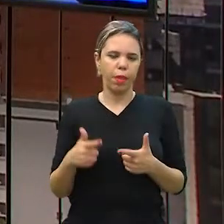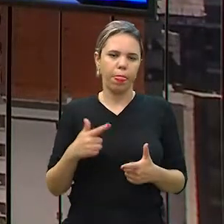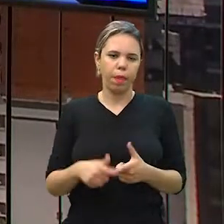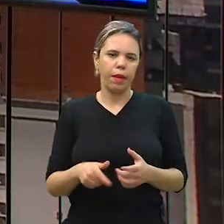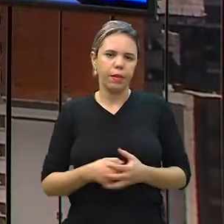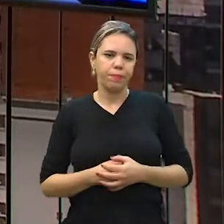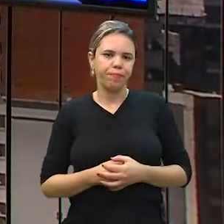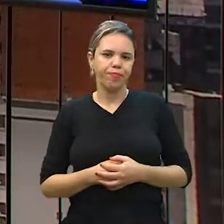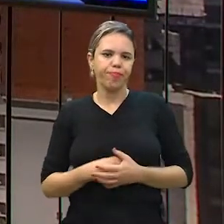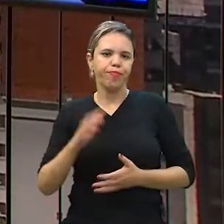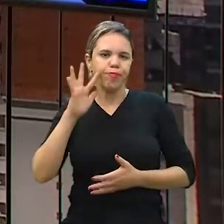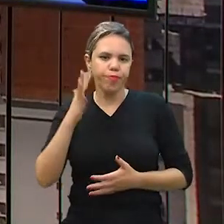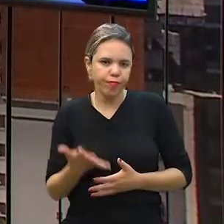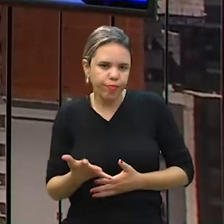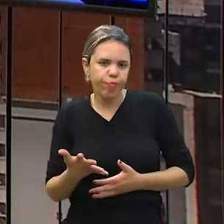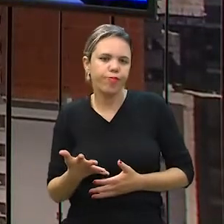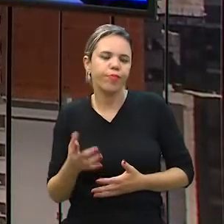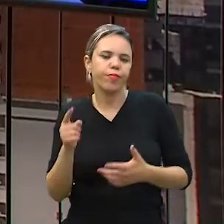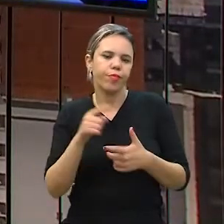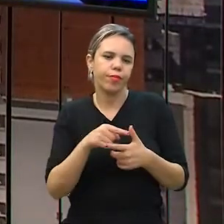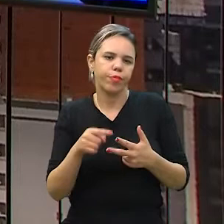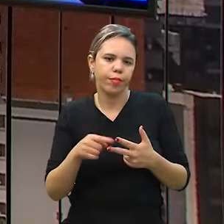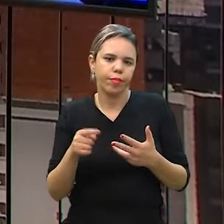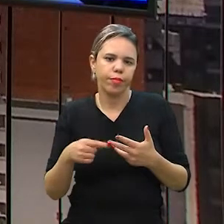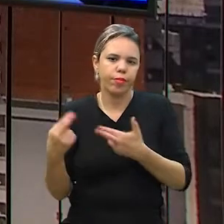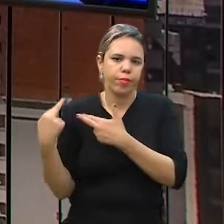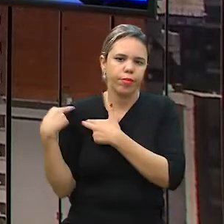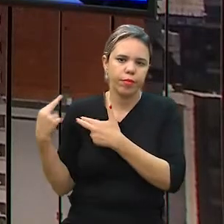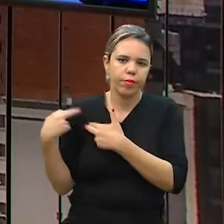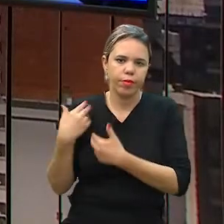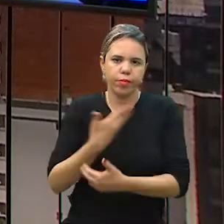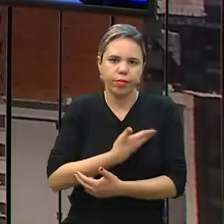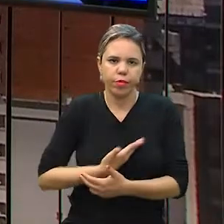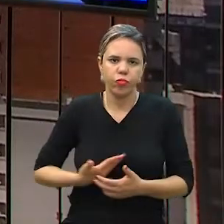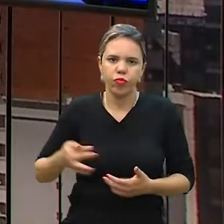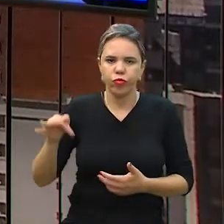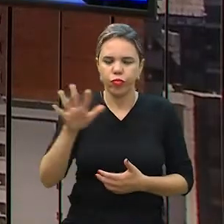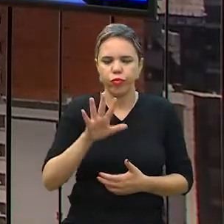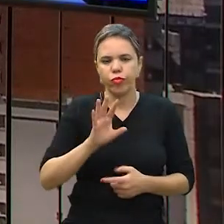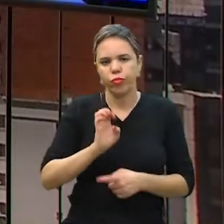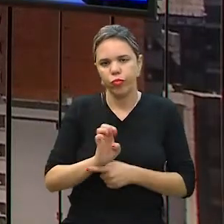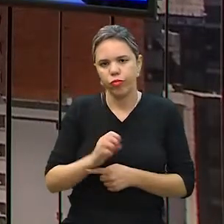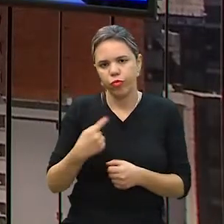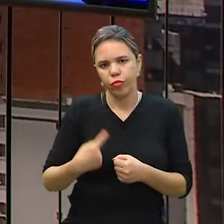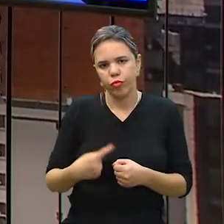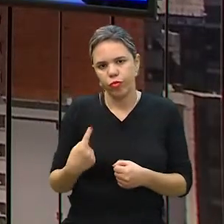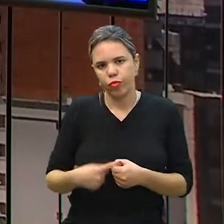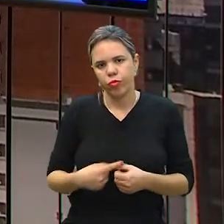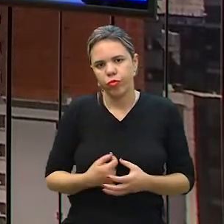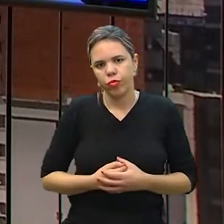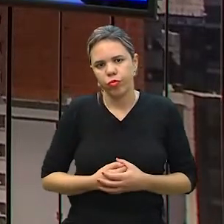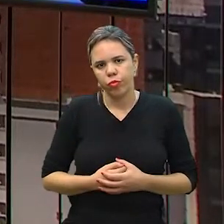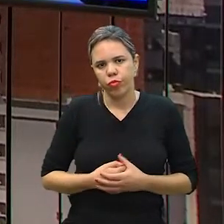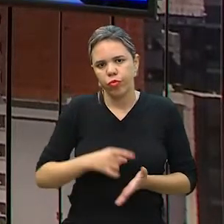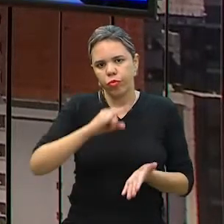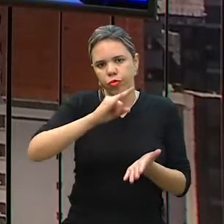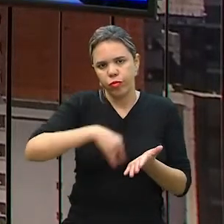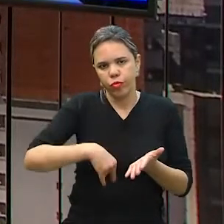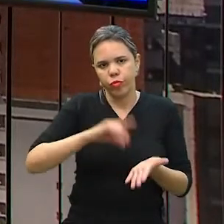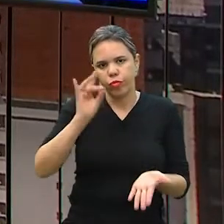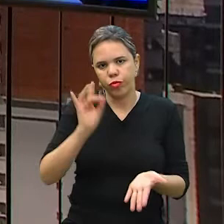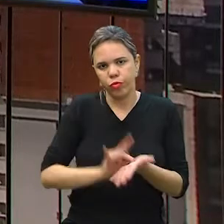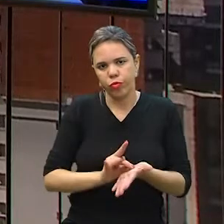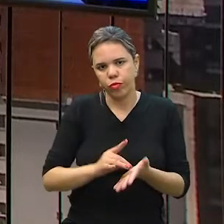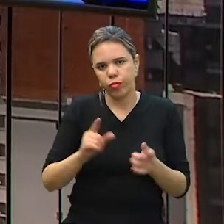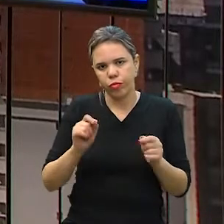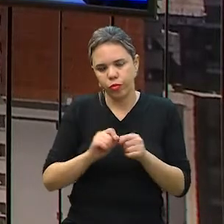problemas, de soluções, de competências que são de governos federais, estaduais, municipais, de documentos oficiais que